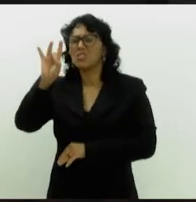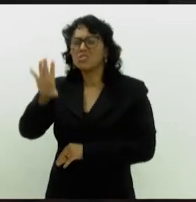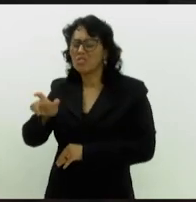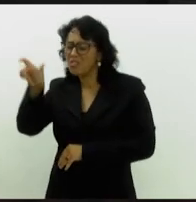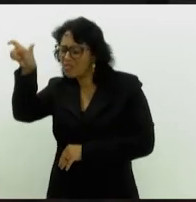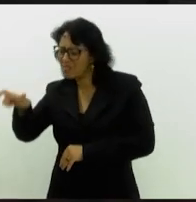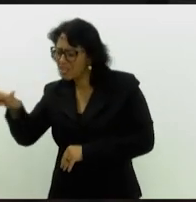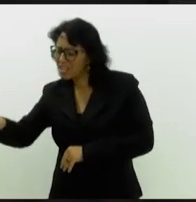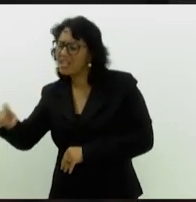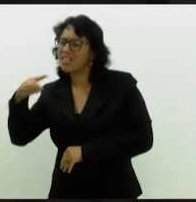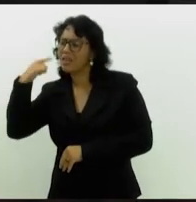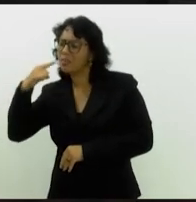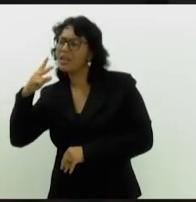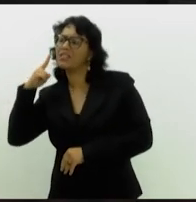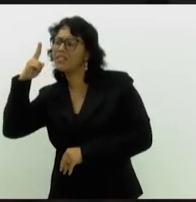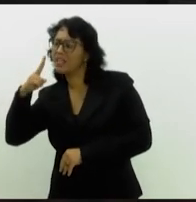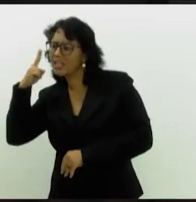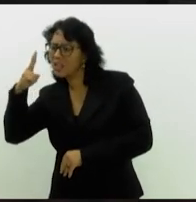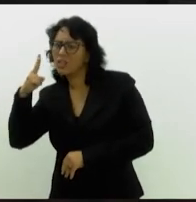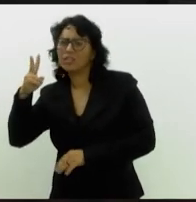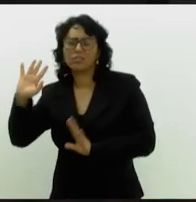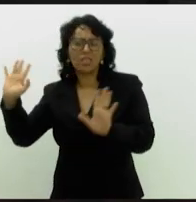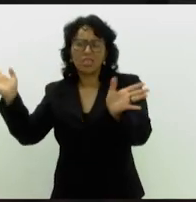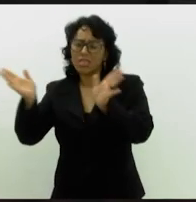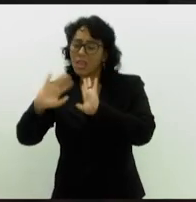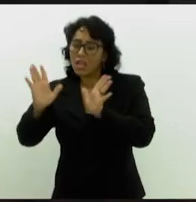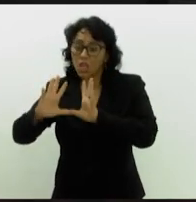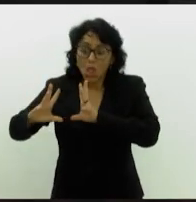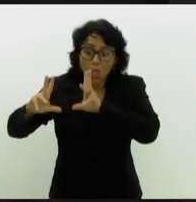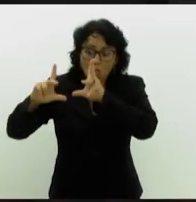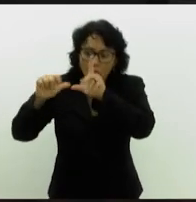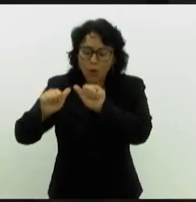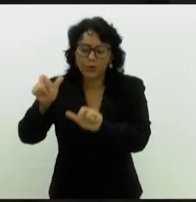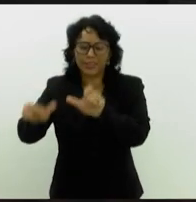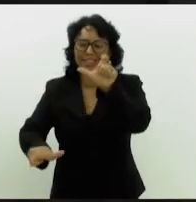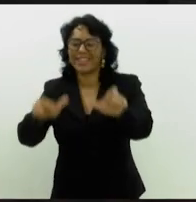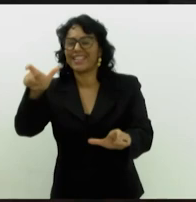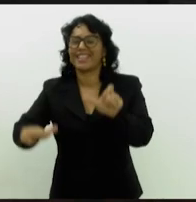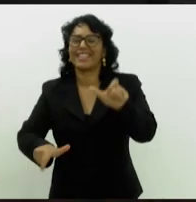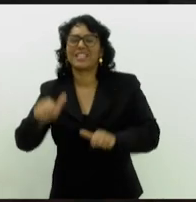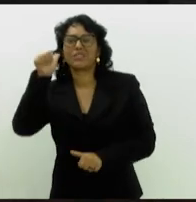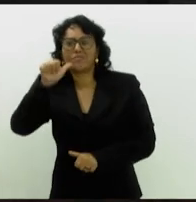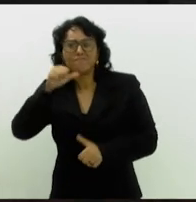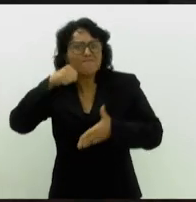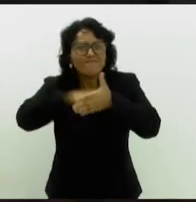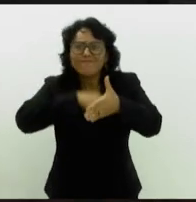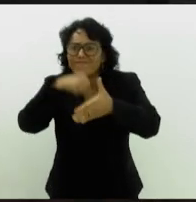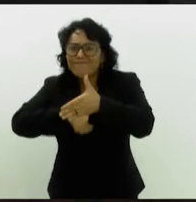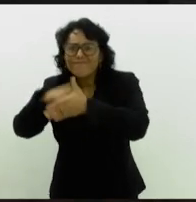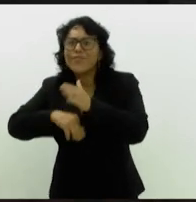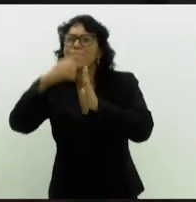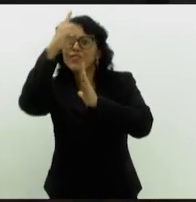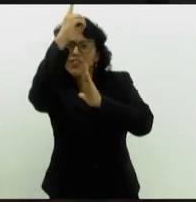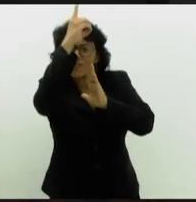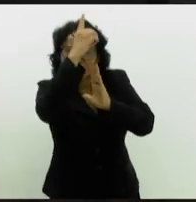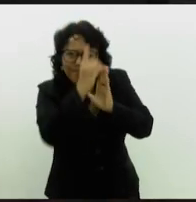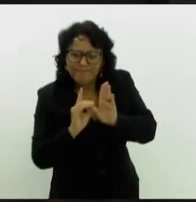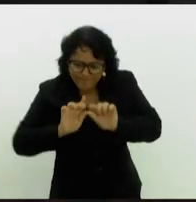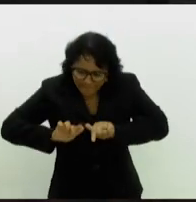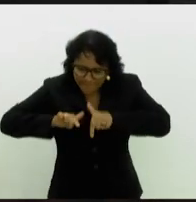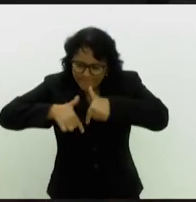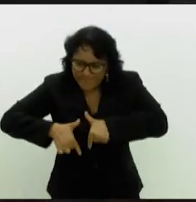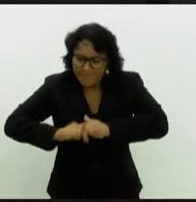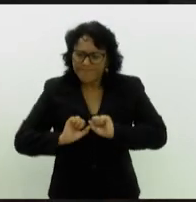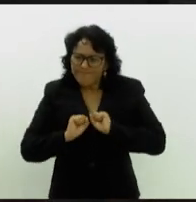vereadoras procuradoras é para as mulheres que militam que lutam pelos direitos das mulheres então a sociedade